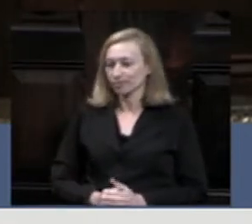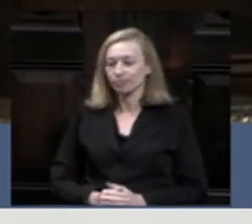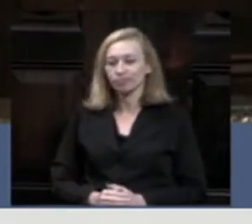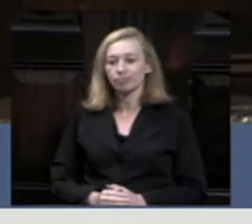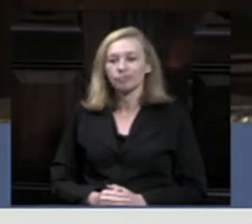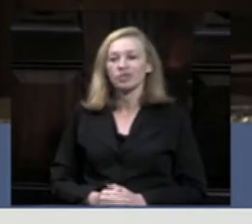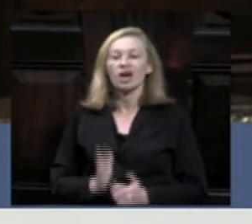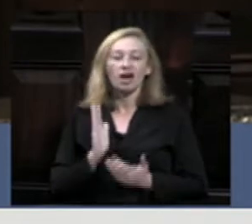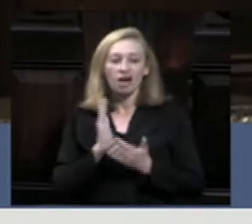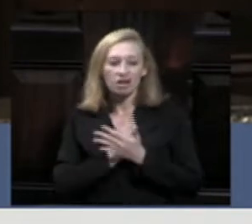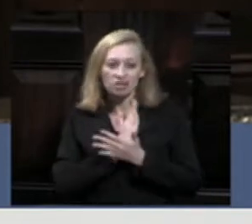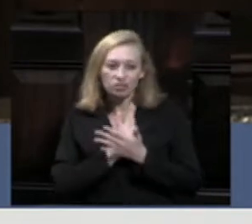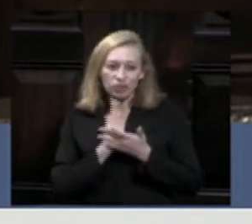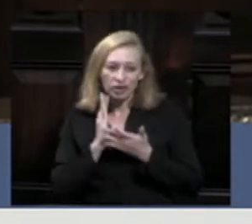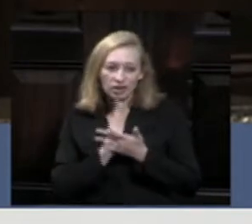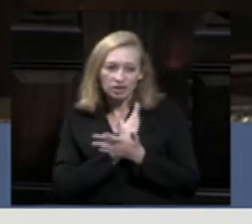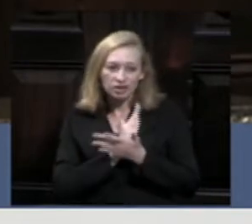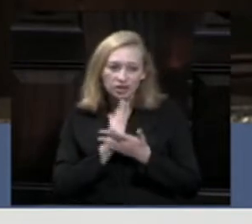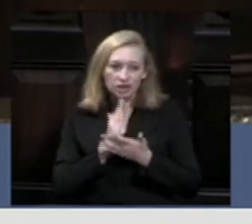às vezes,